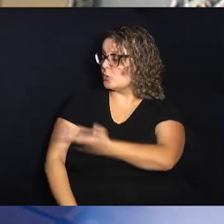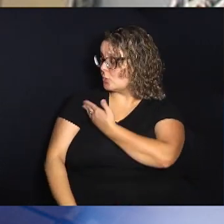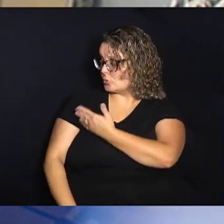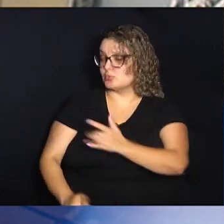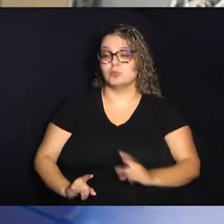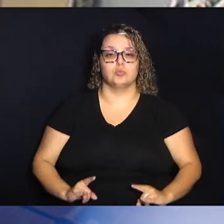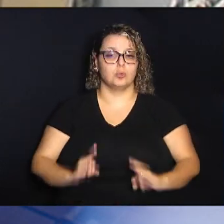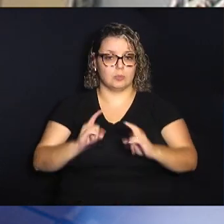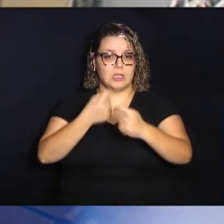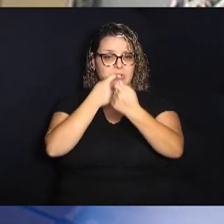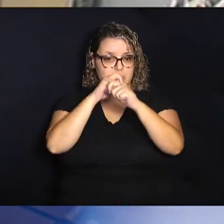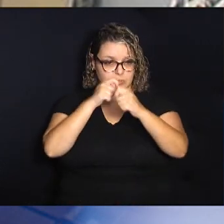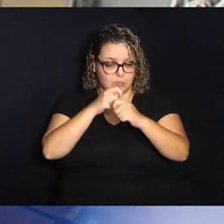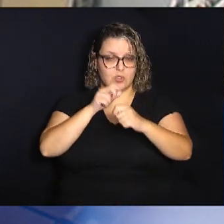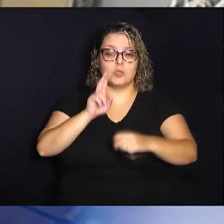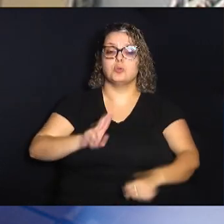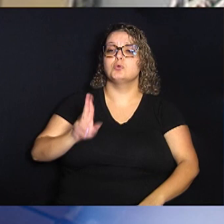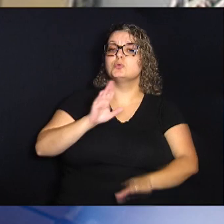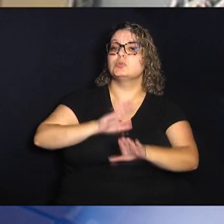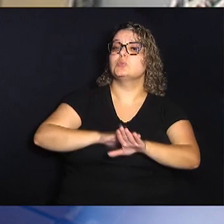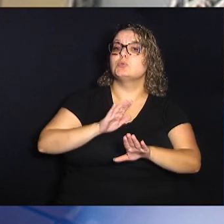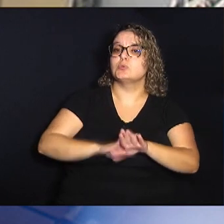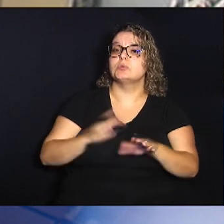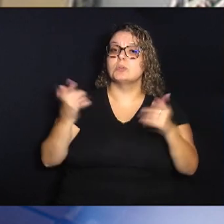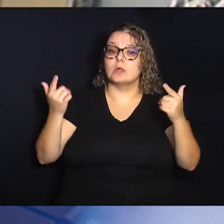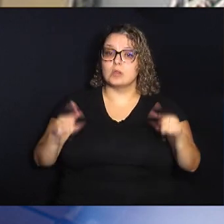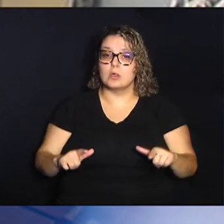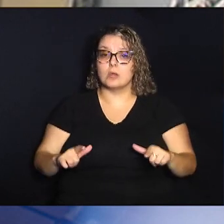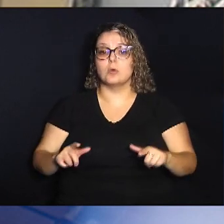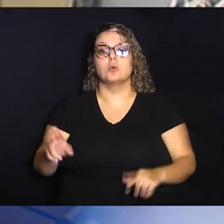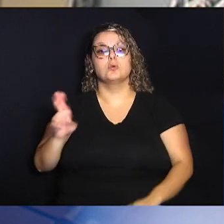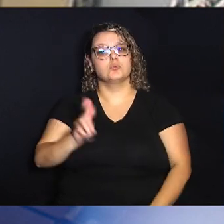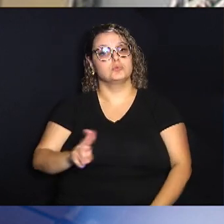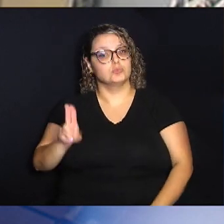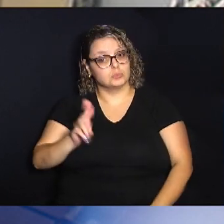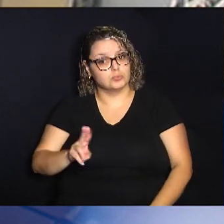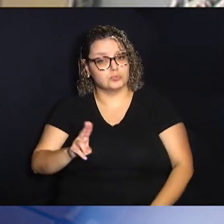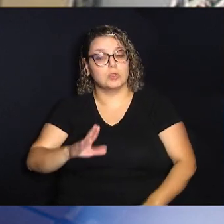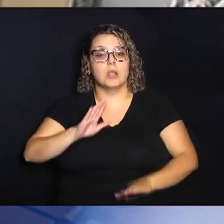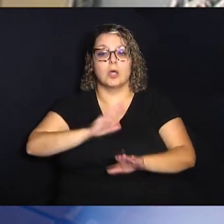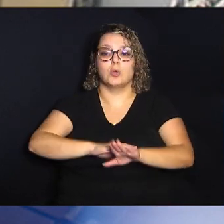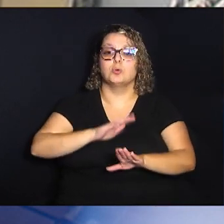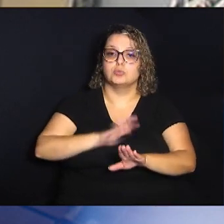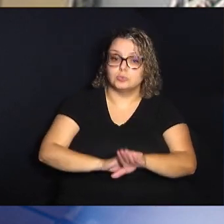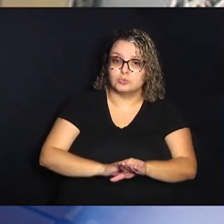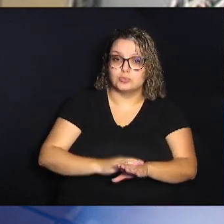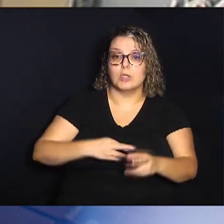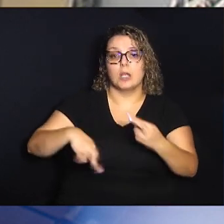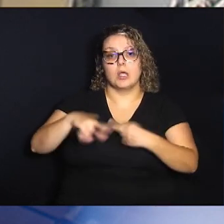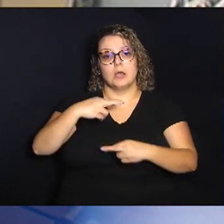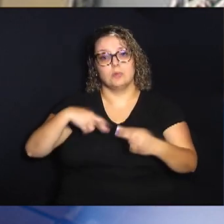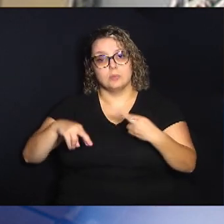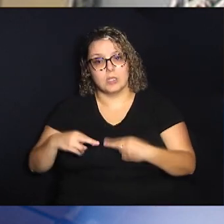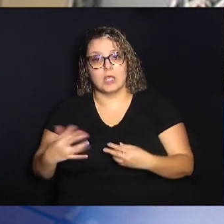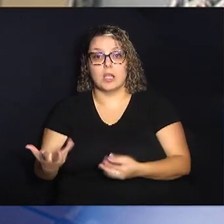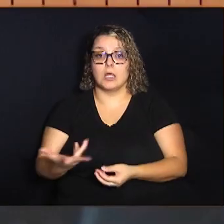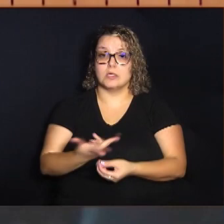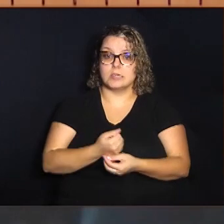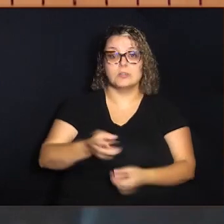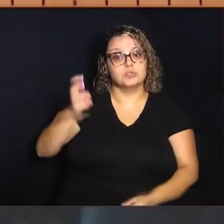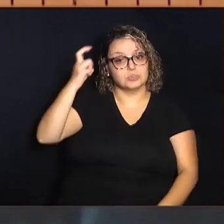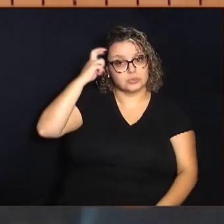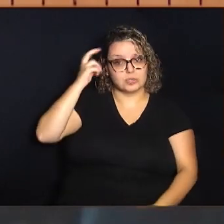Itapura e o uso ativo do espaço com a implantação de atividades ligadas à arte e à